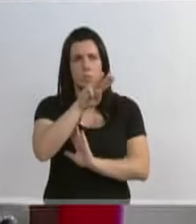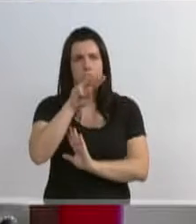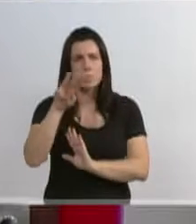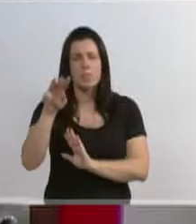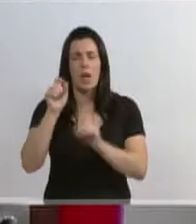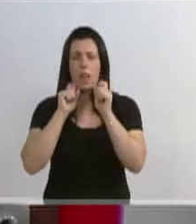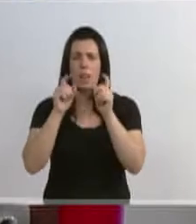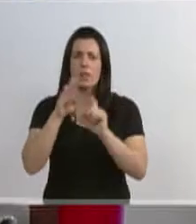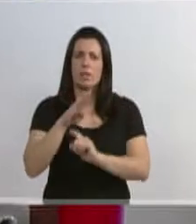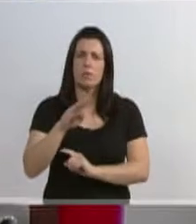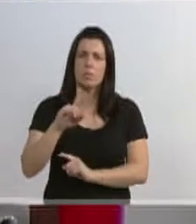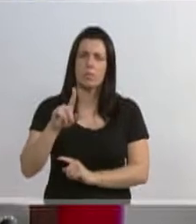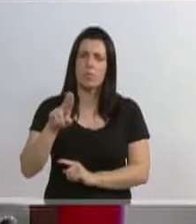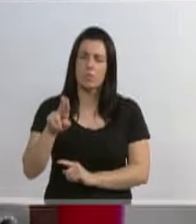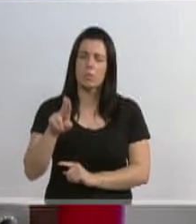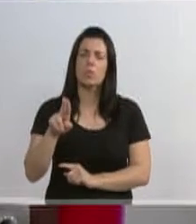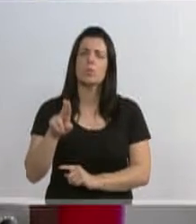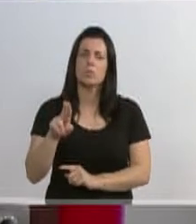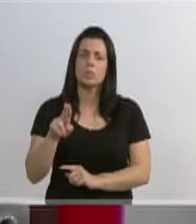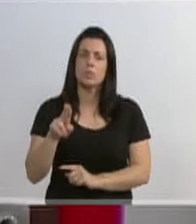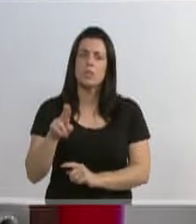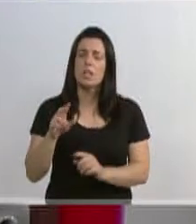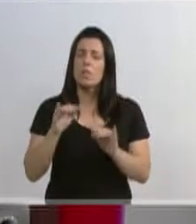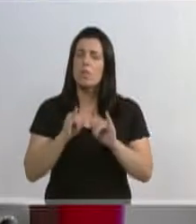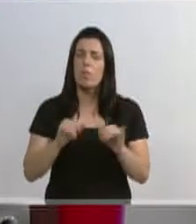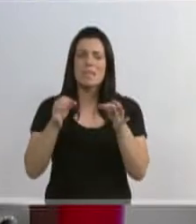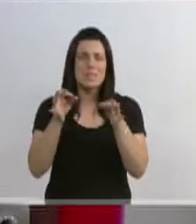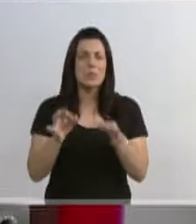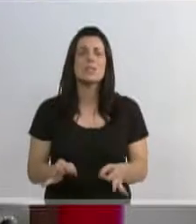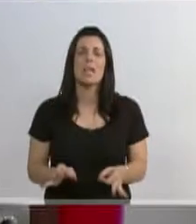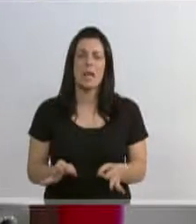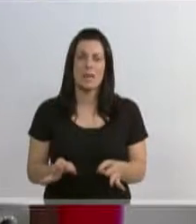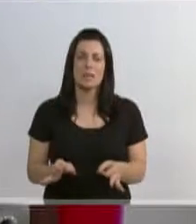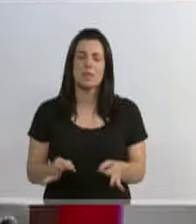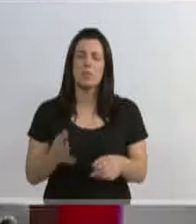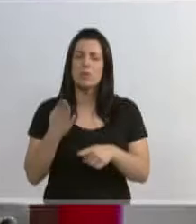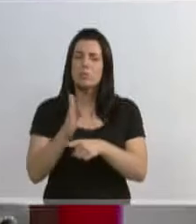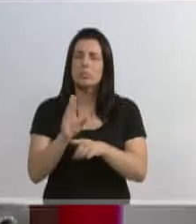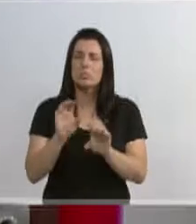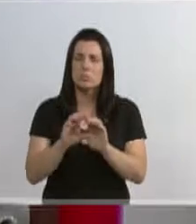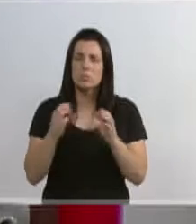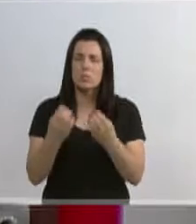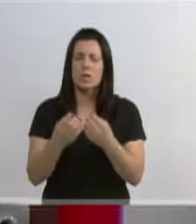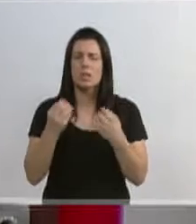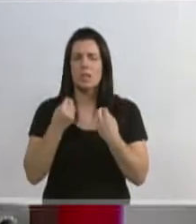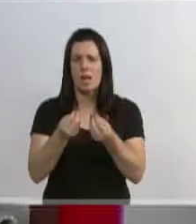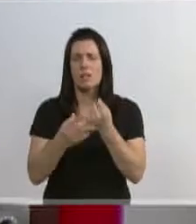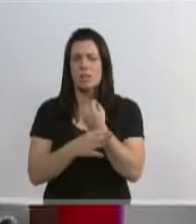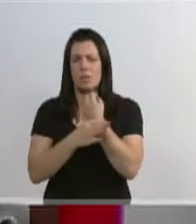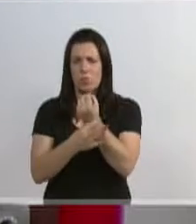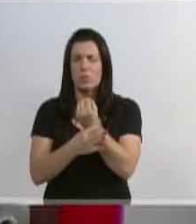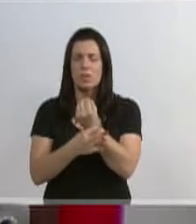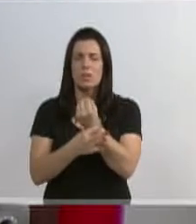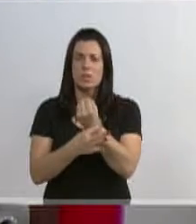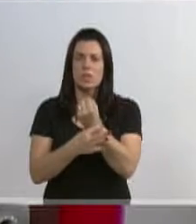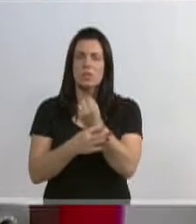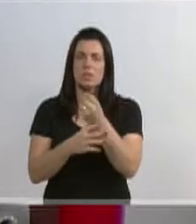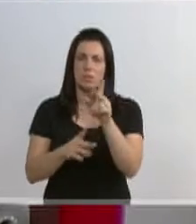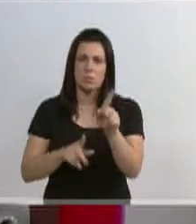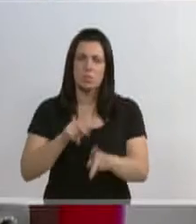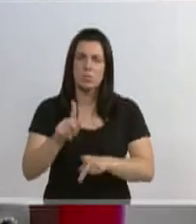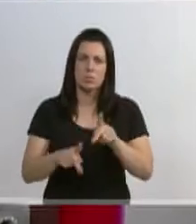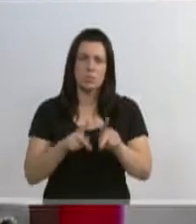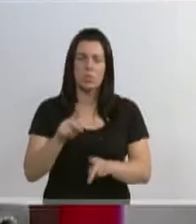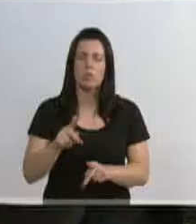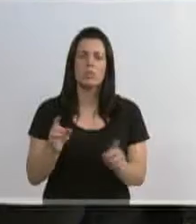de hoje também, ter dados corretos e concretos para a nossa comunidade, para dar mais segurança também ao nosso município. É